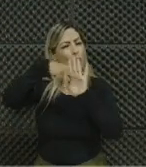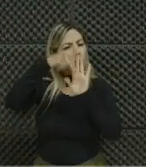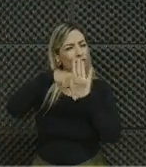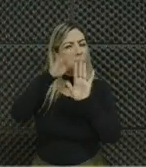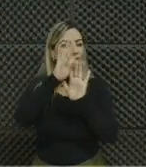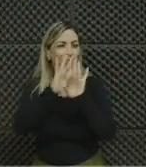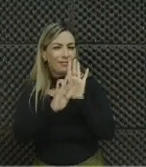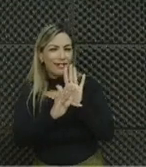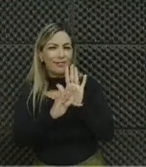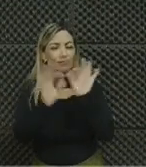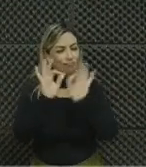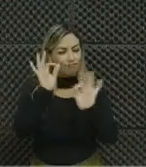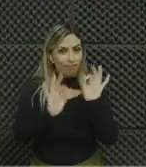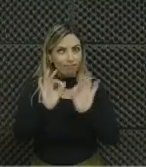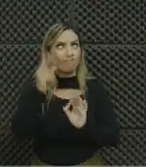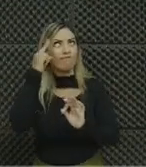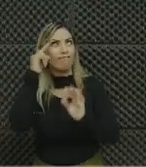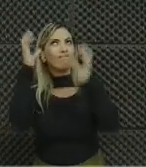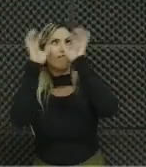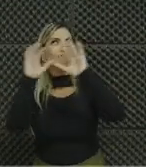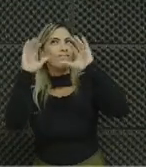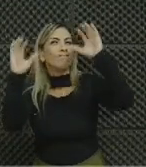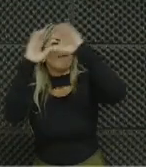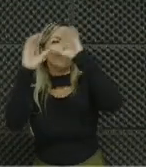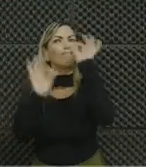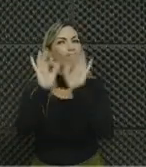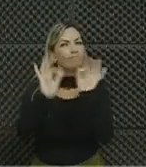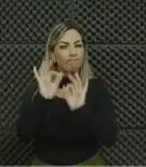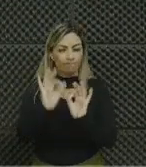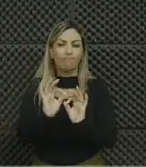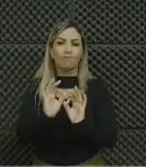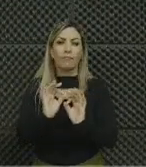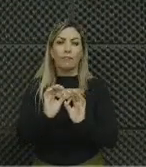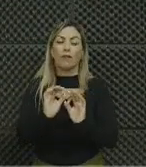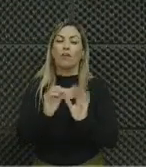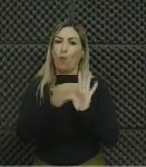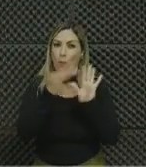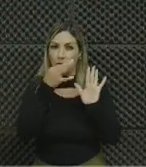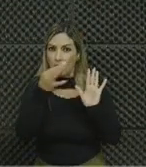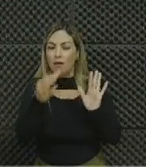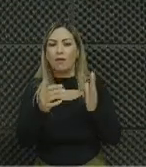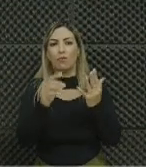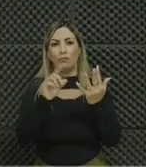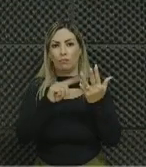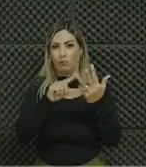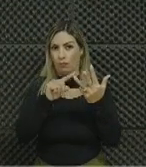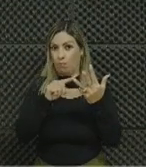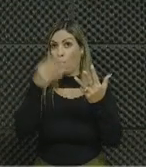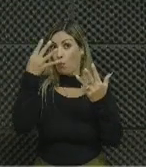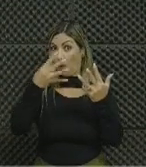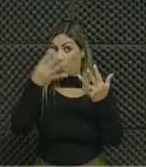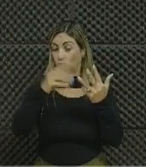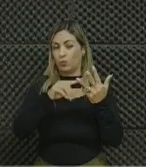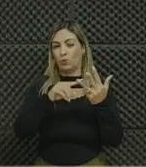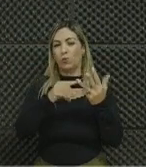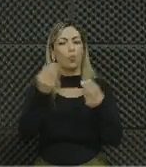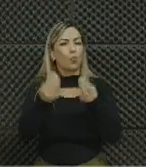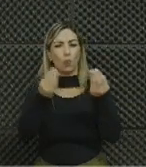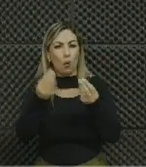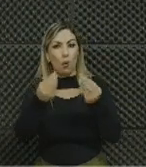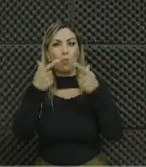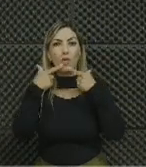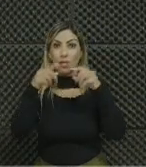foi planejado, bem estruturado, bem argumentado. Questão 4, os